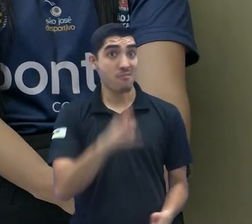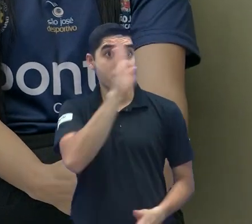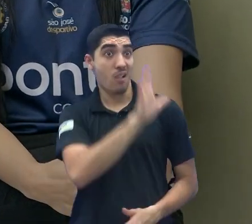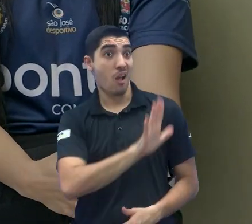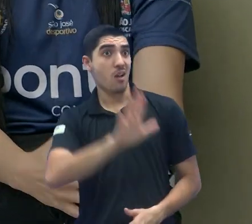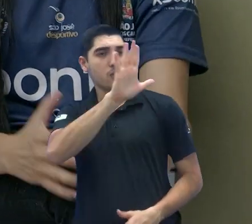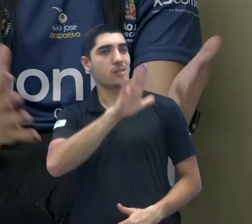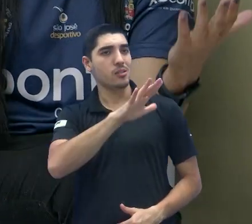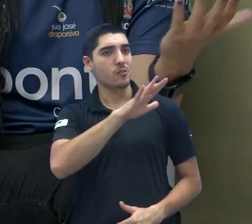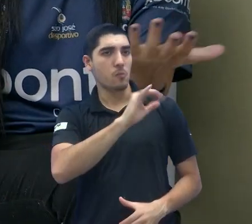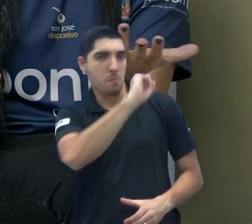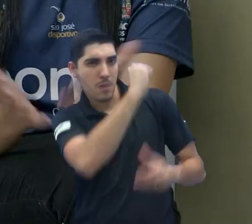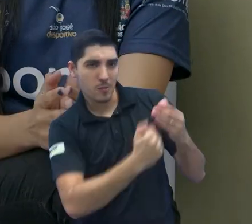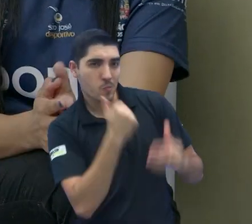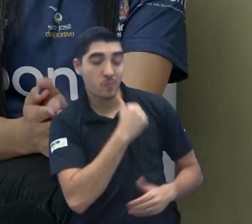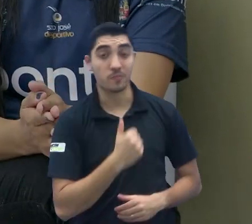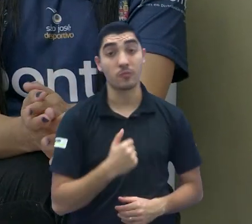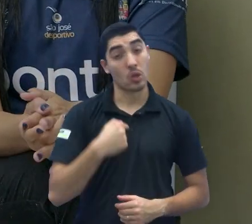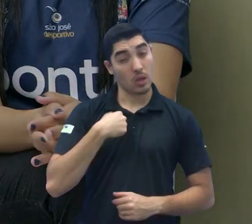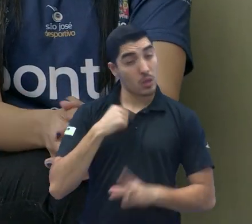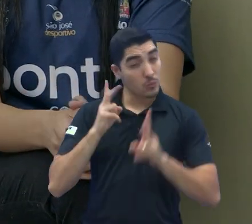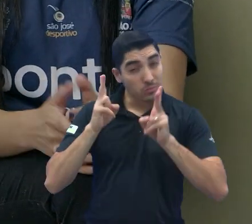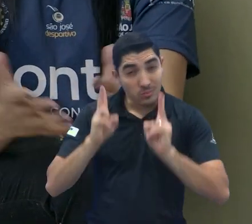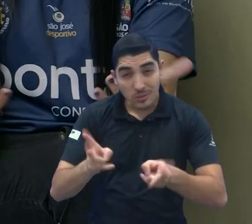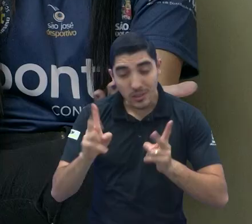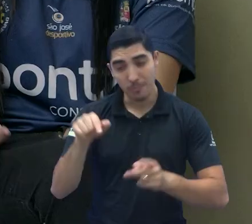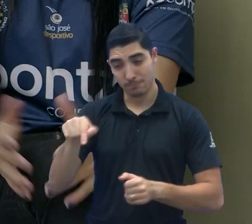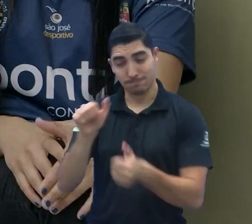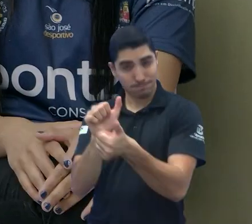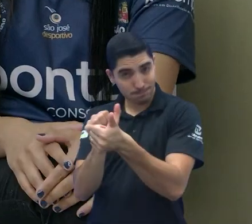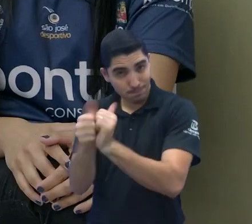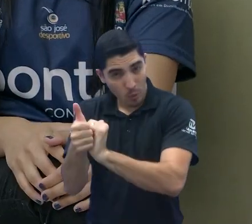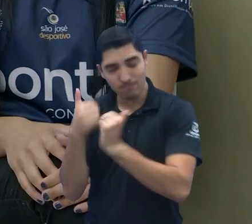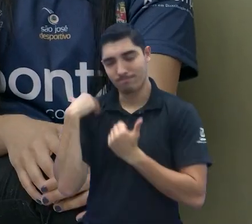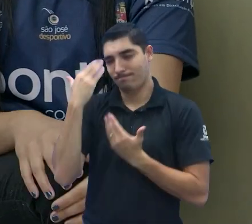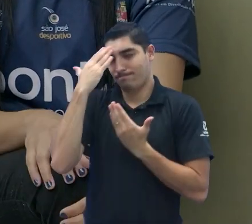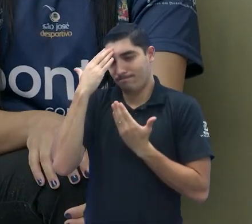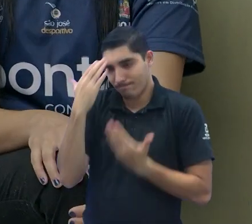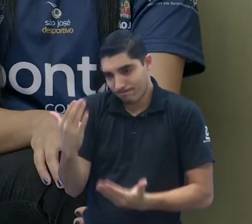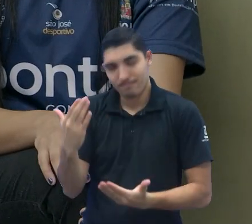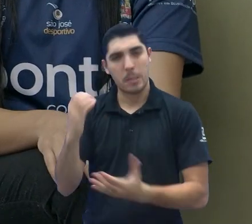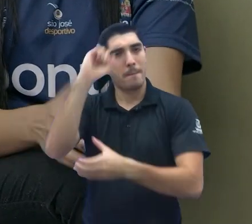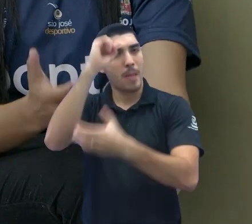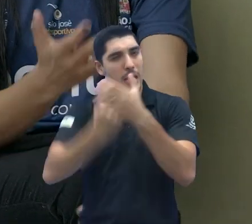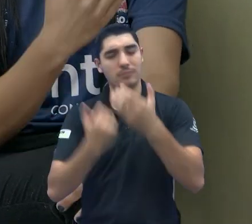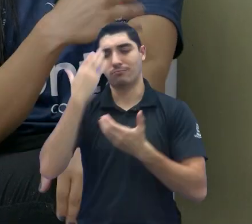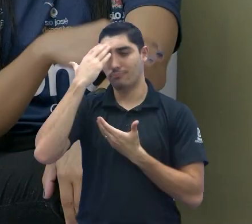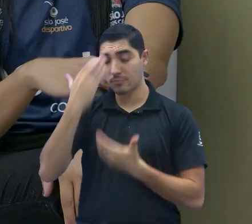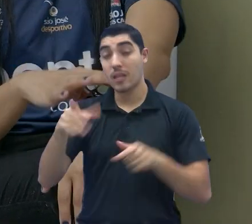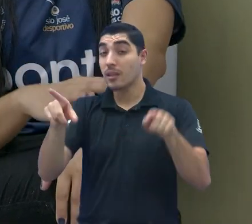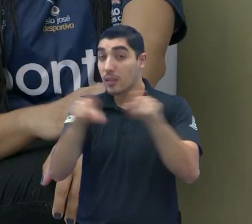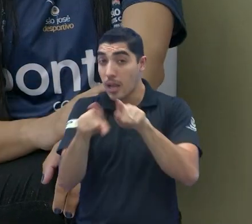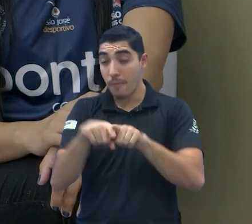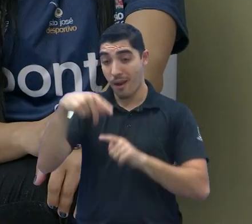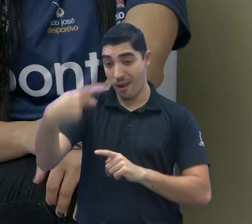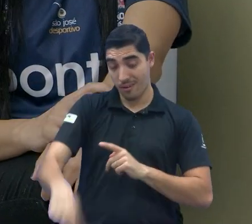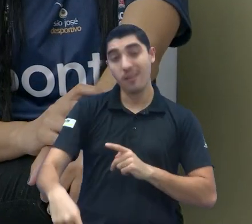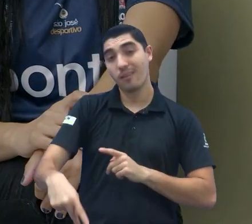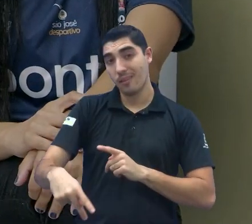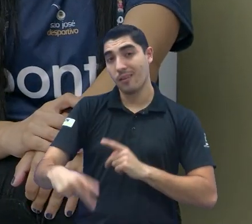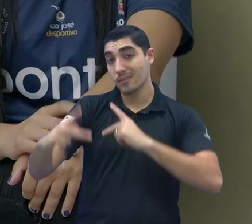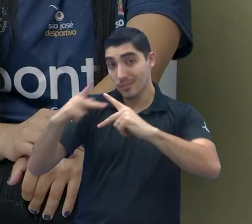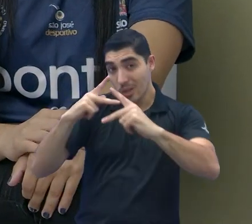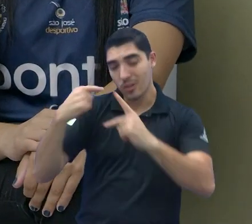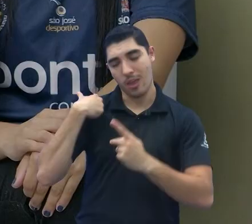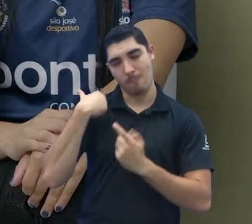sou uma pessoa muito grata ao basquete e ao esporte e muito grata ao São José. Porque assim, desde que eu fui convidada a ser a coordenadora